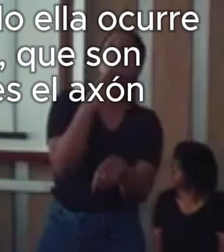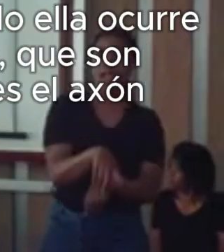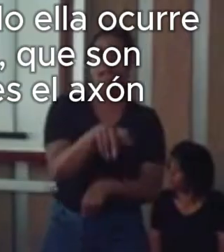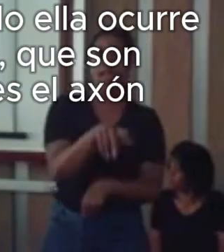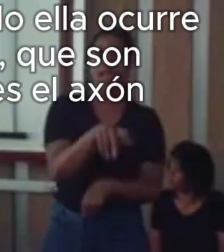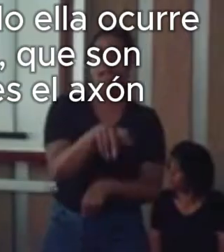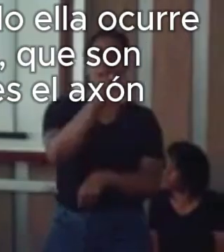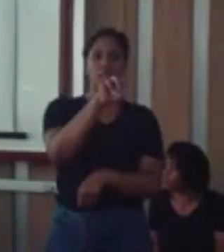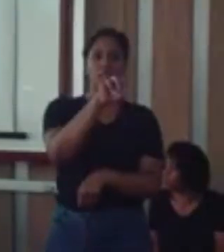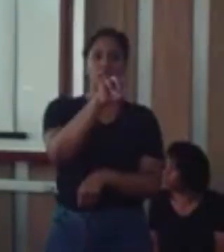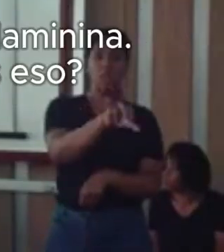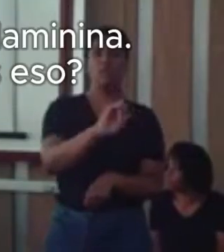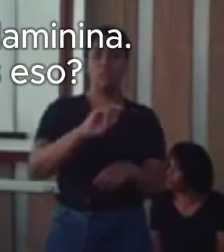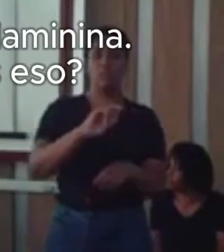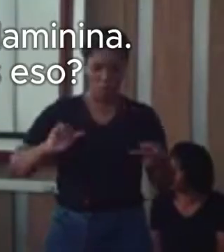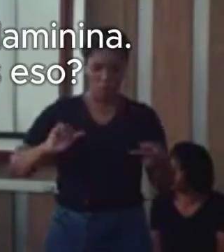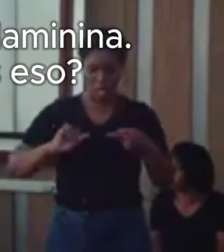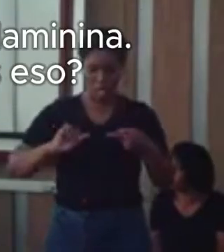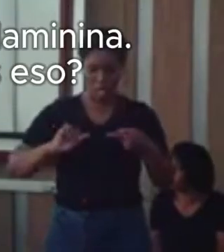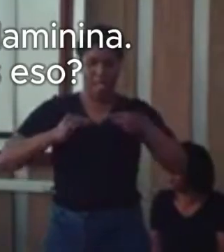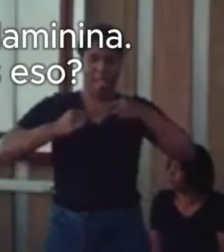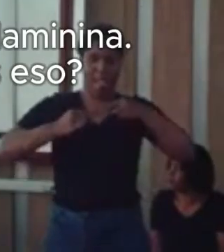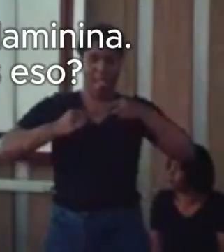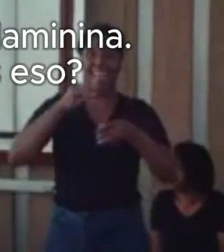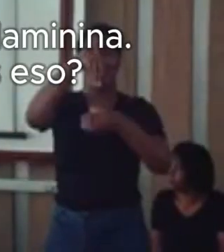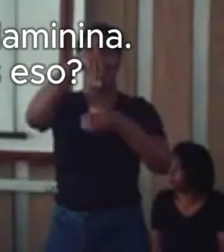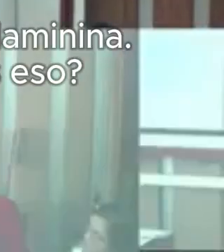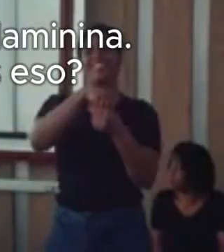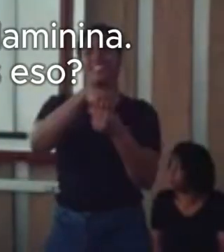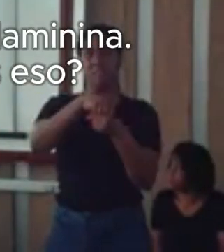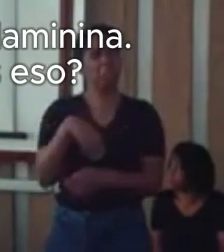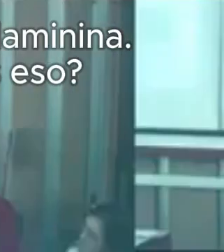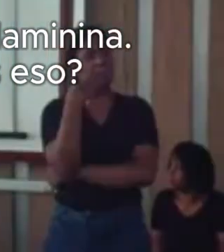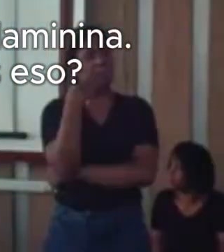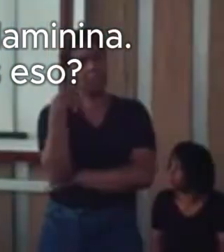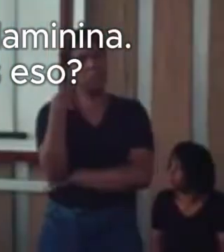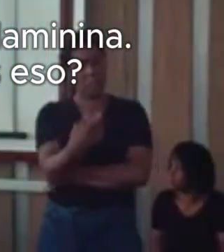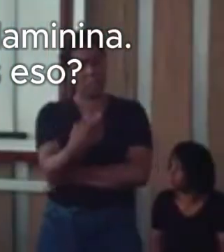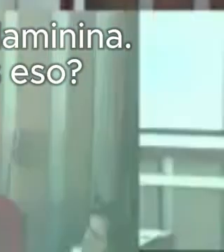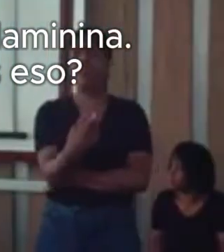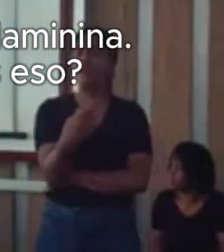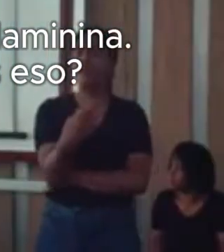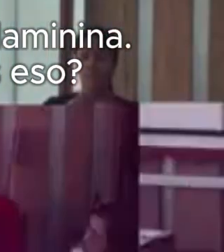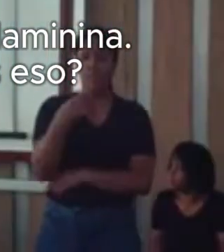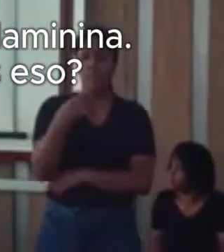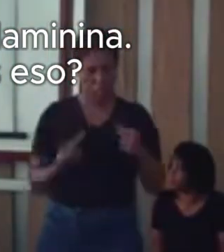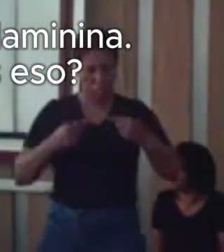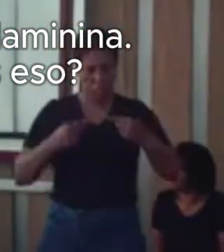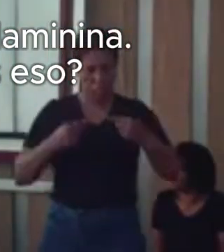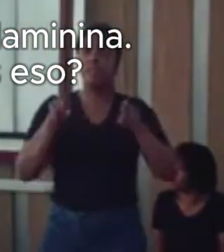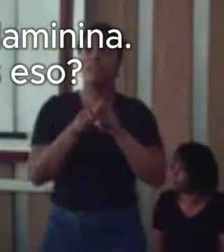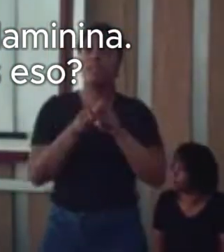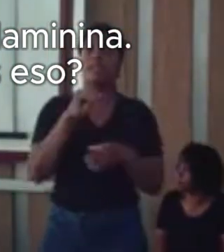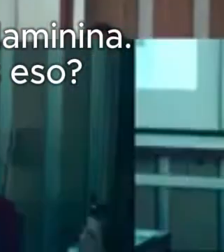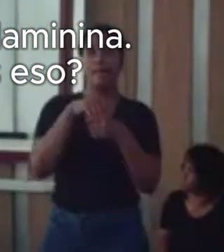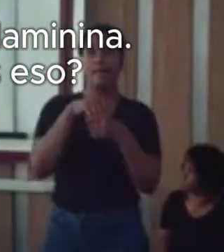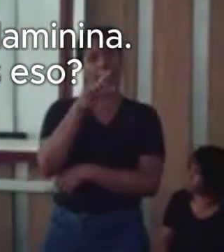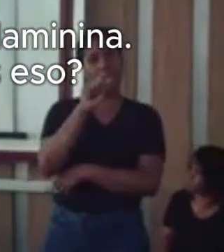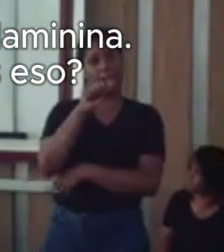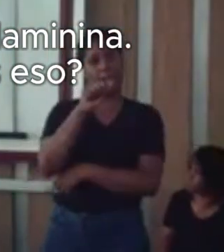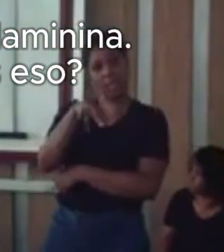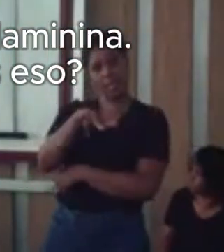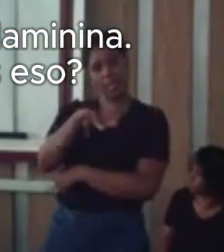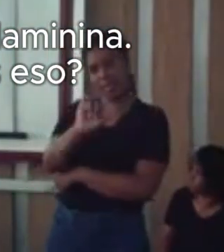dentro. Então, a gente já fica, isso parece interessante, quer dizer, regenera e tem laminina. Aí, eu falo para vocês